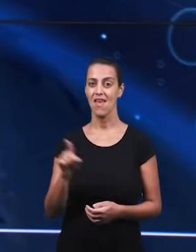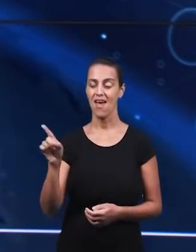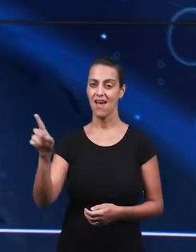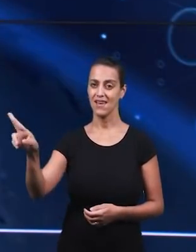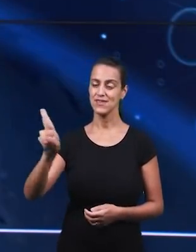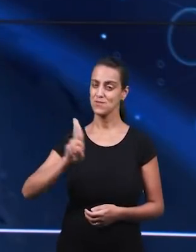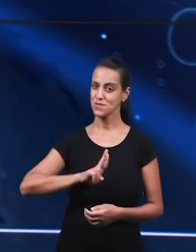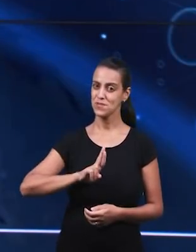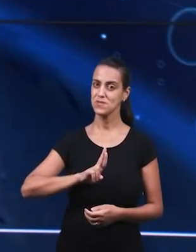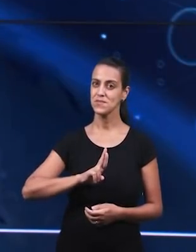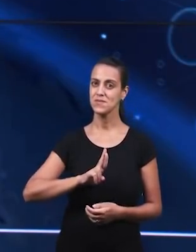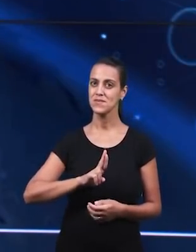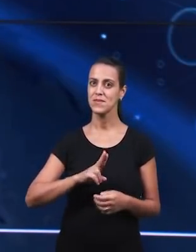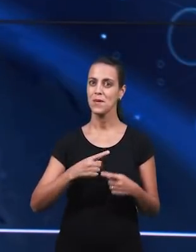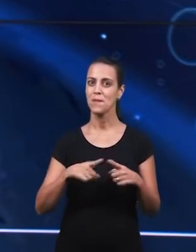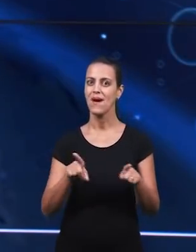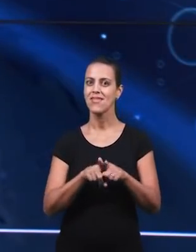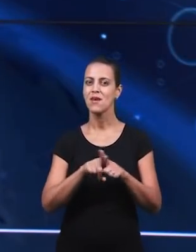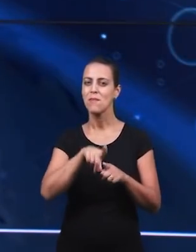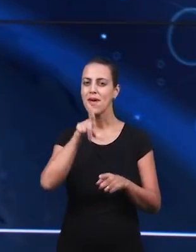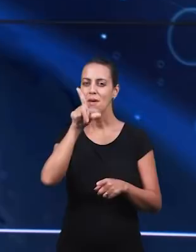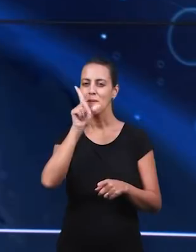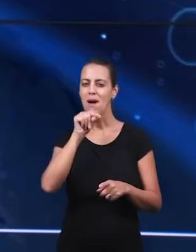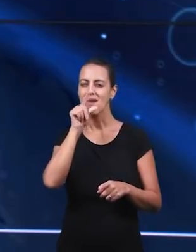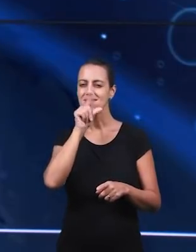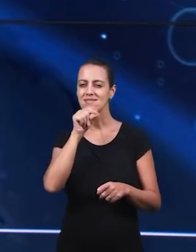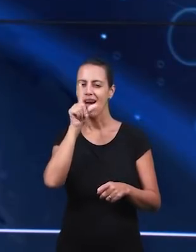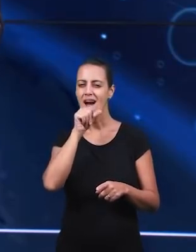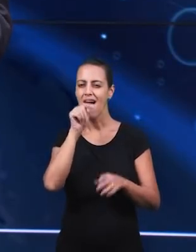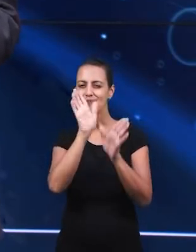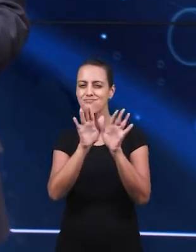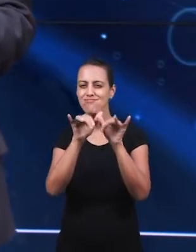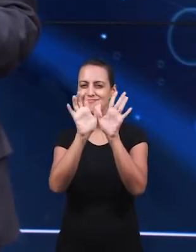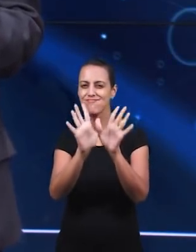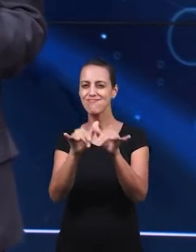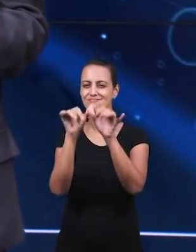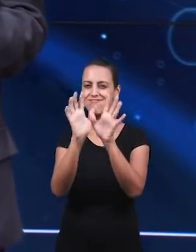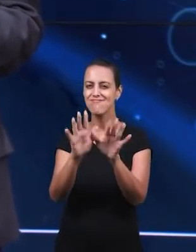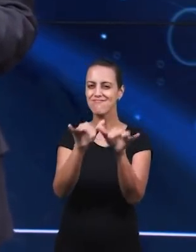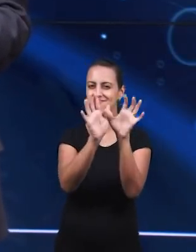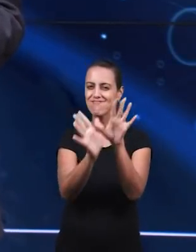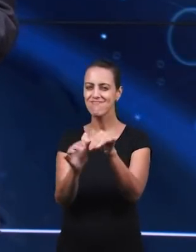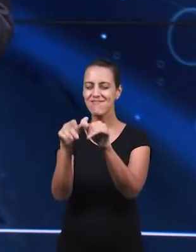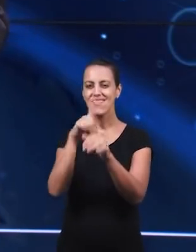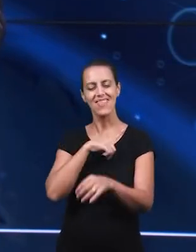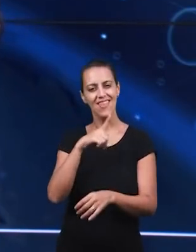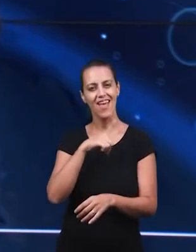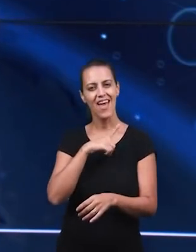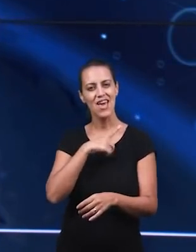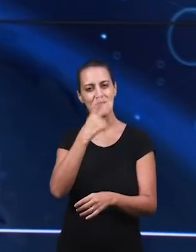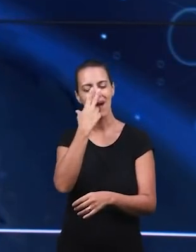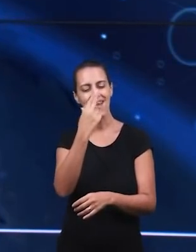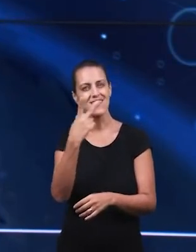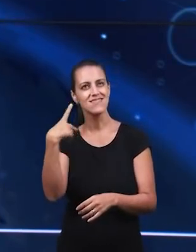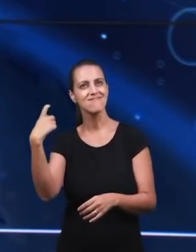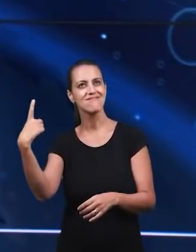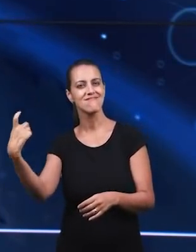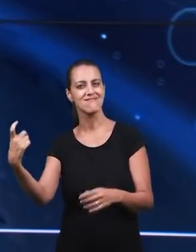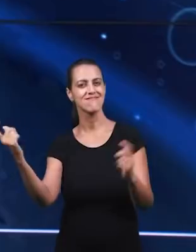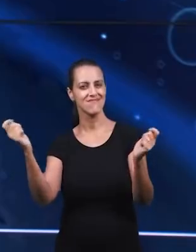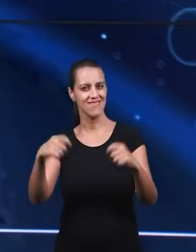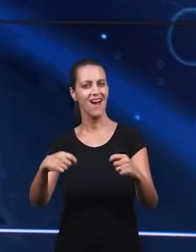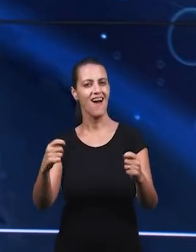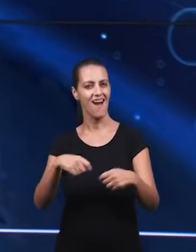falando, mas também o canto dos pássaros, que são abundantes naquela região. e é realmente agradável aos